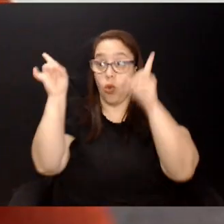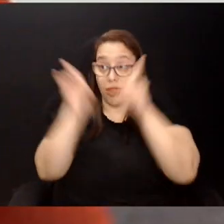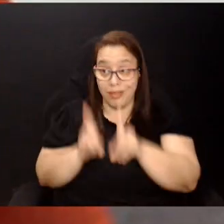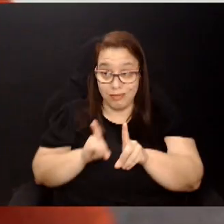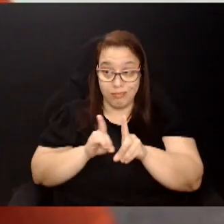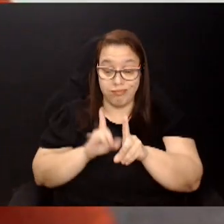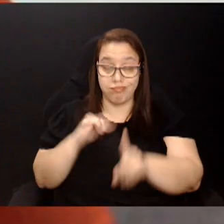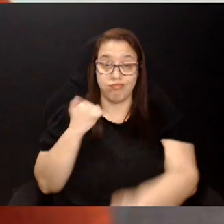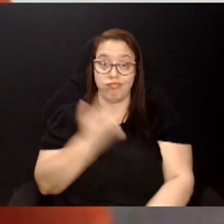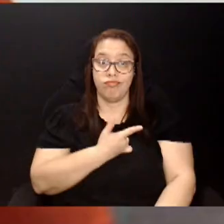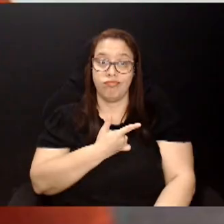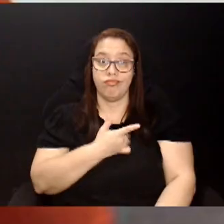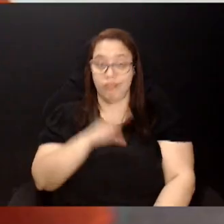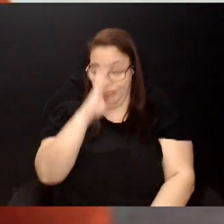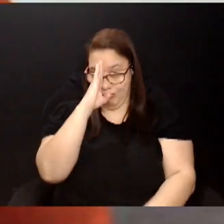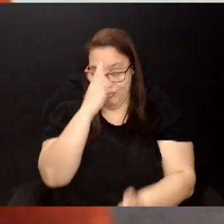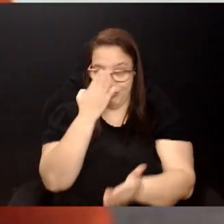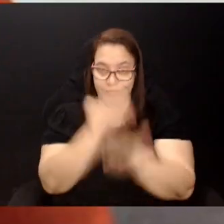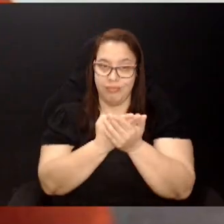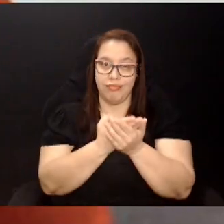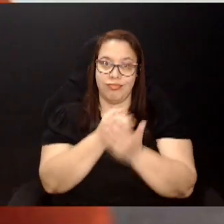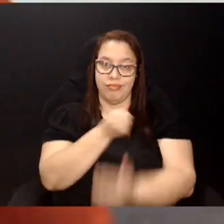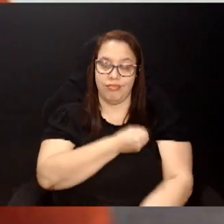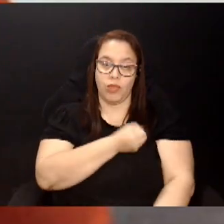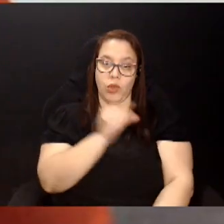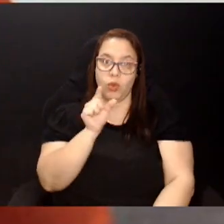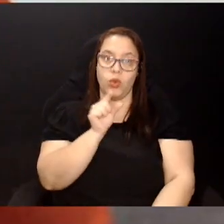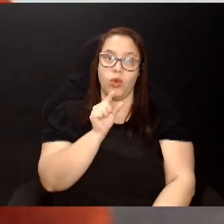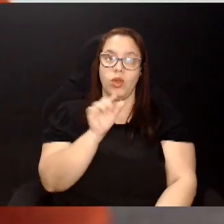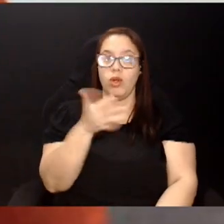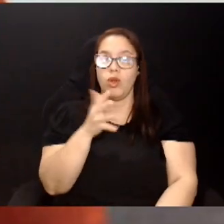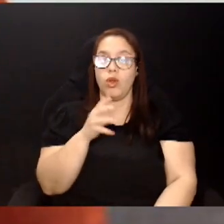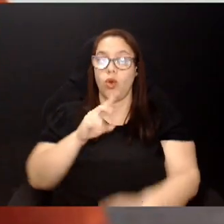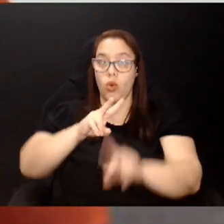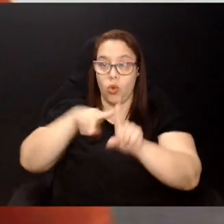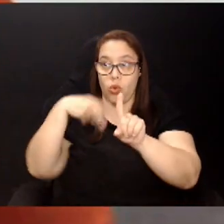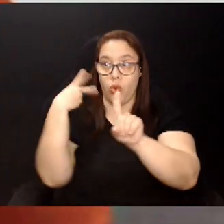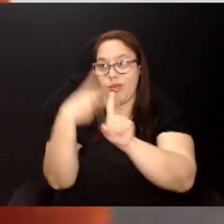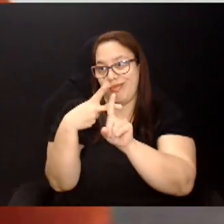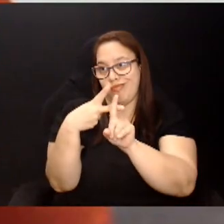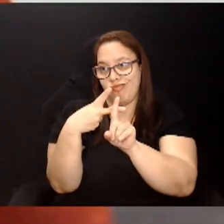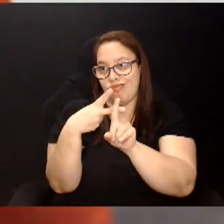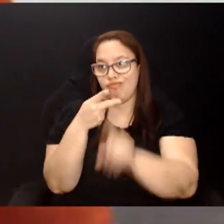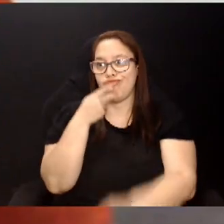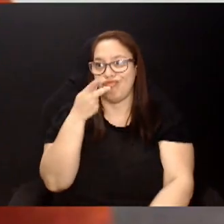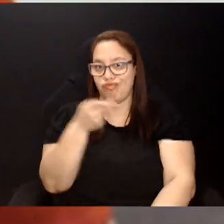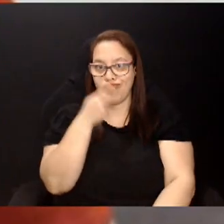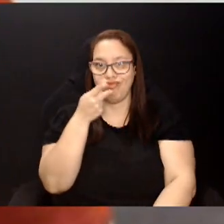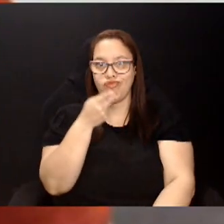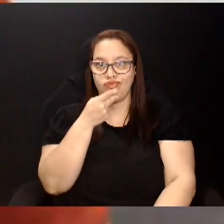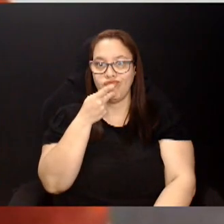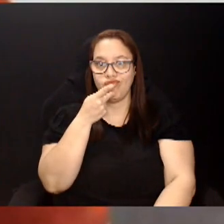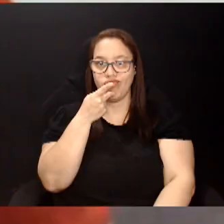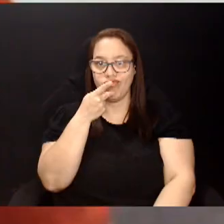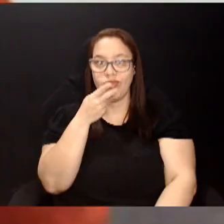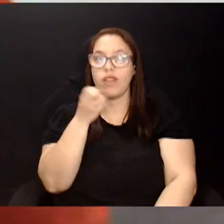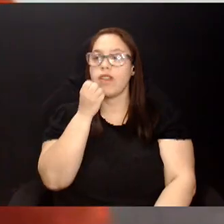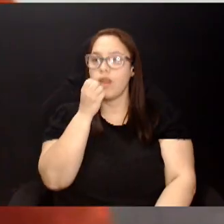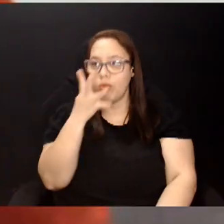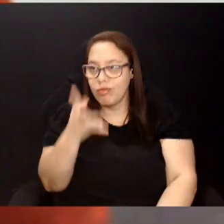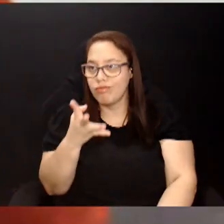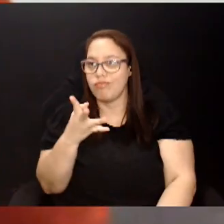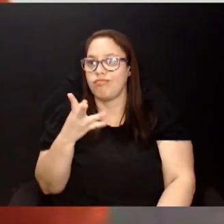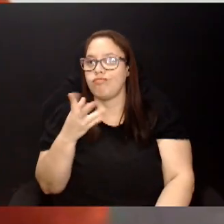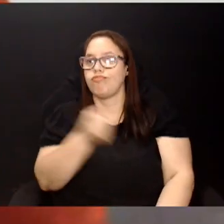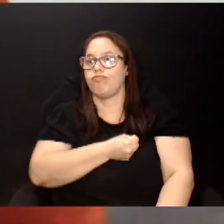tem certeza que o número mínimo seria pelo menos o dobro. Assim, para a gente falar, para nós falarmos estamos bem, deveríamos ter pelo